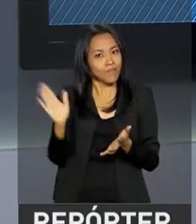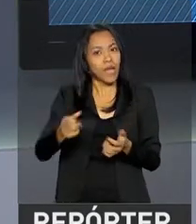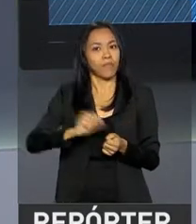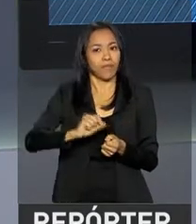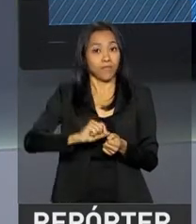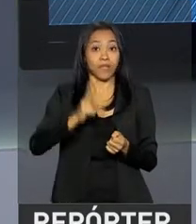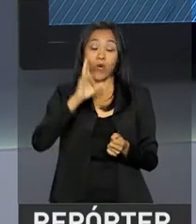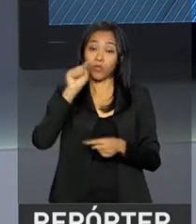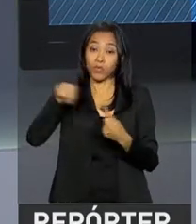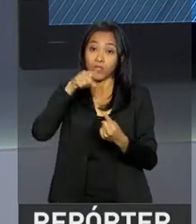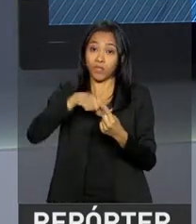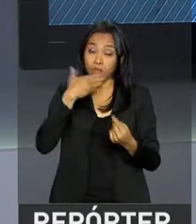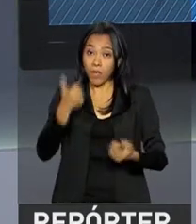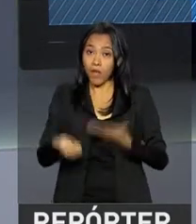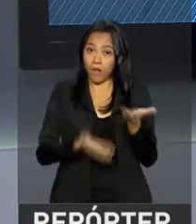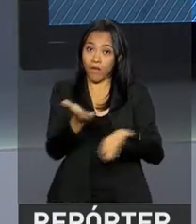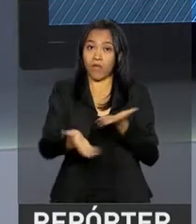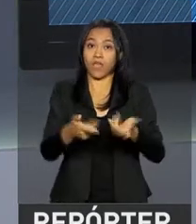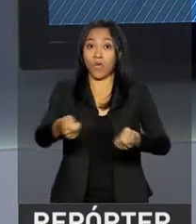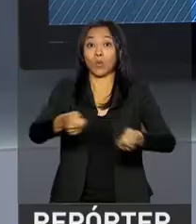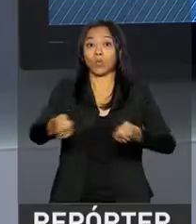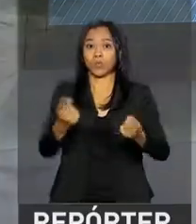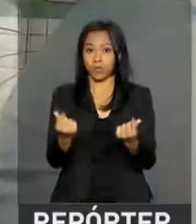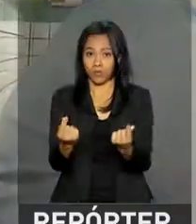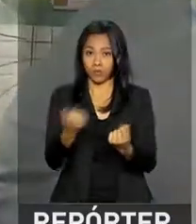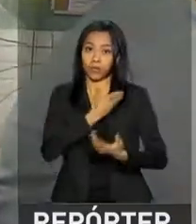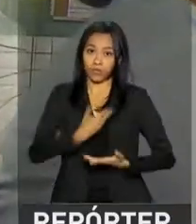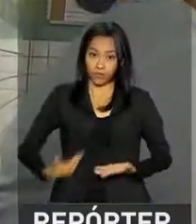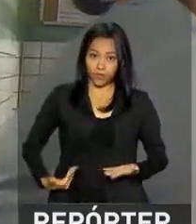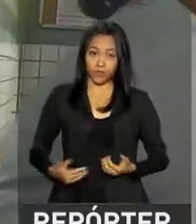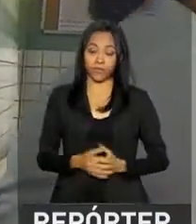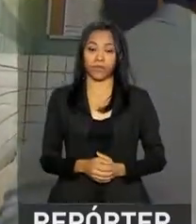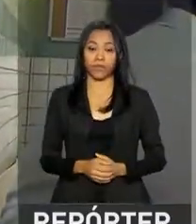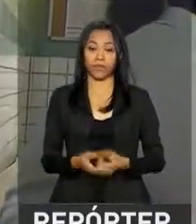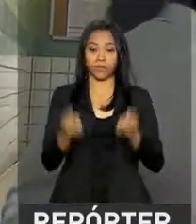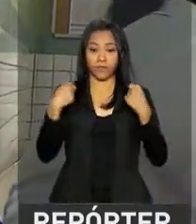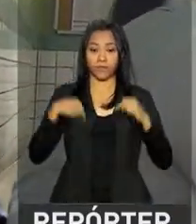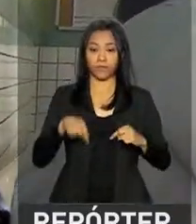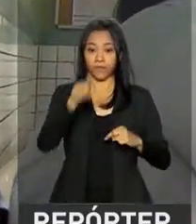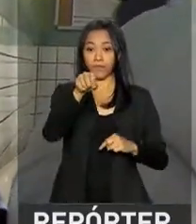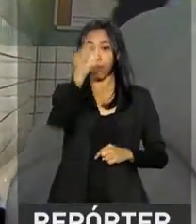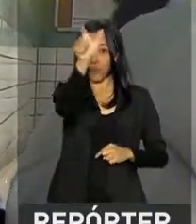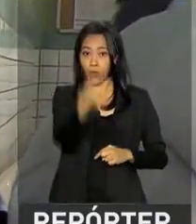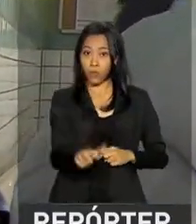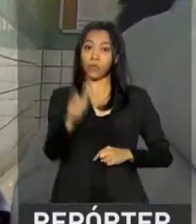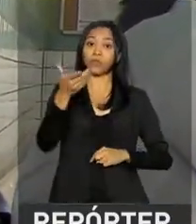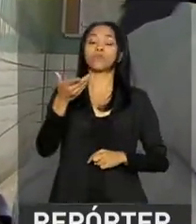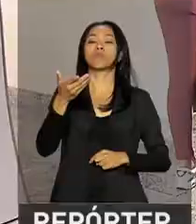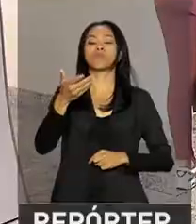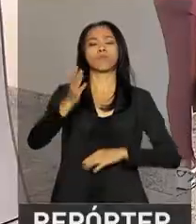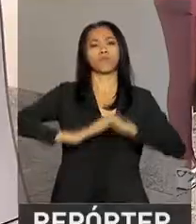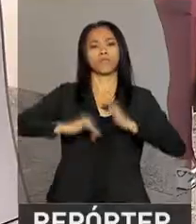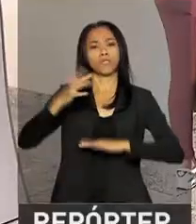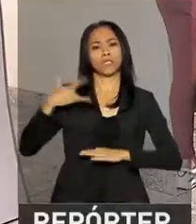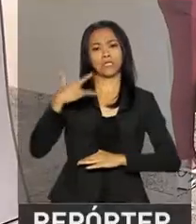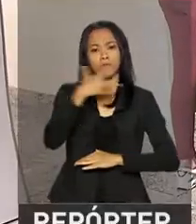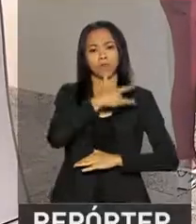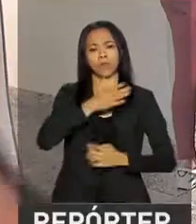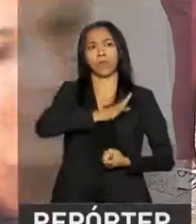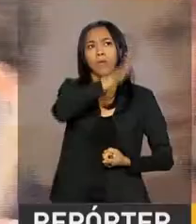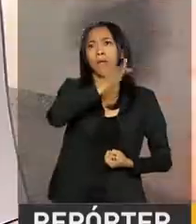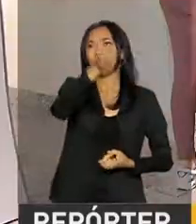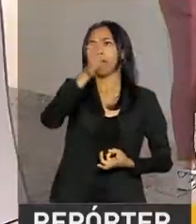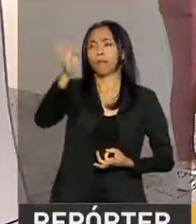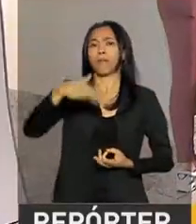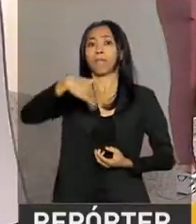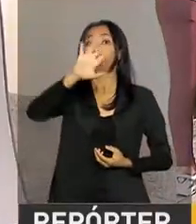o atendimento e economizar recursos. Os agentes de saúde estão presentes em mais de